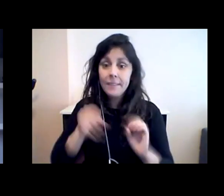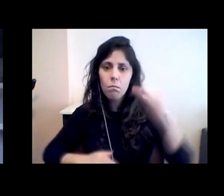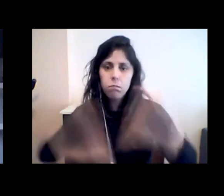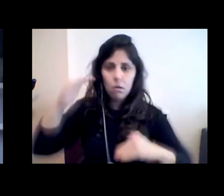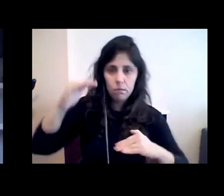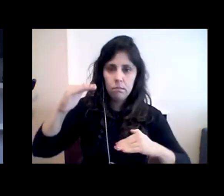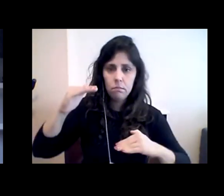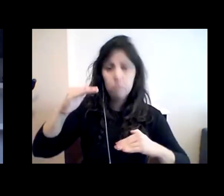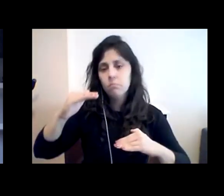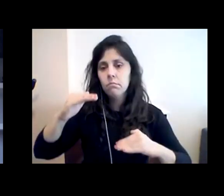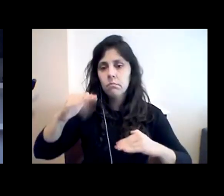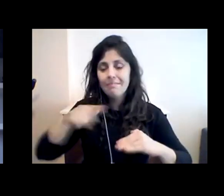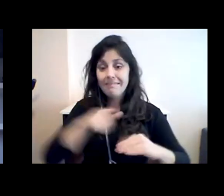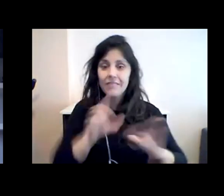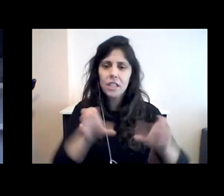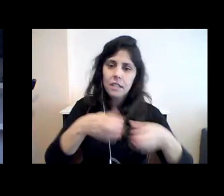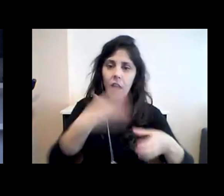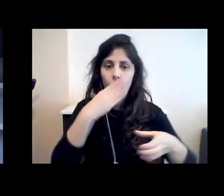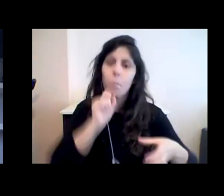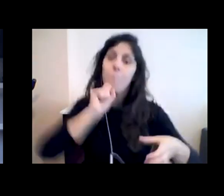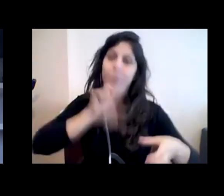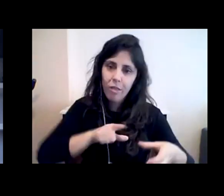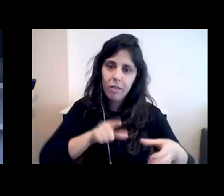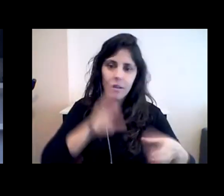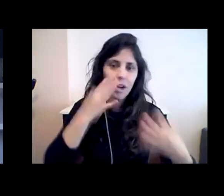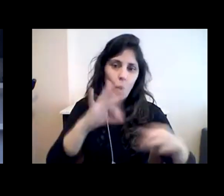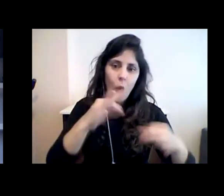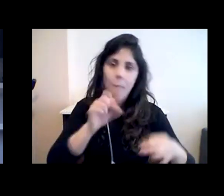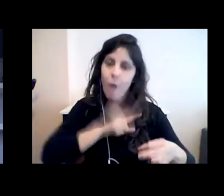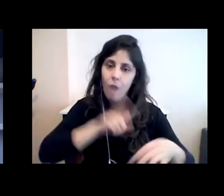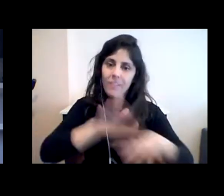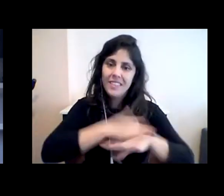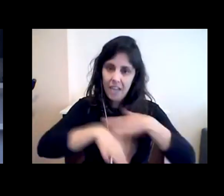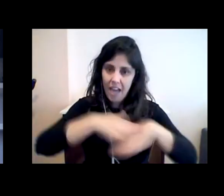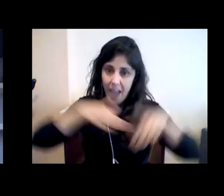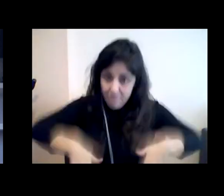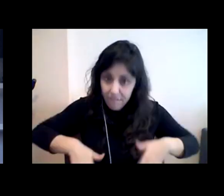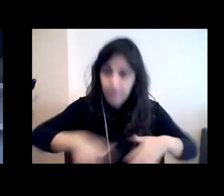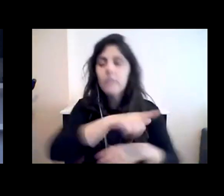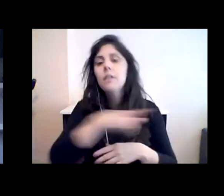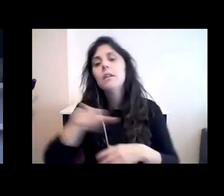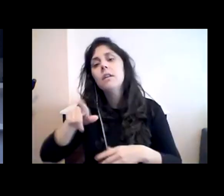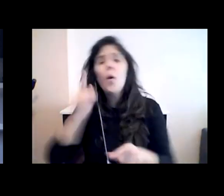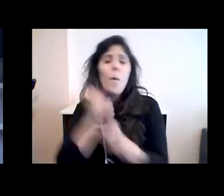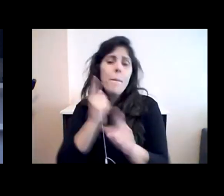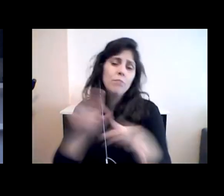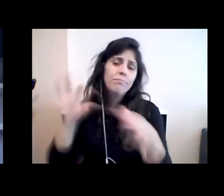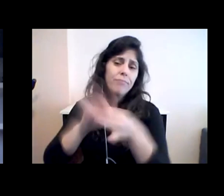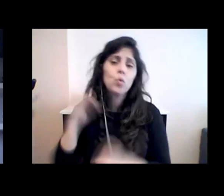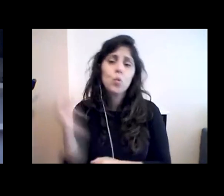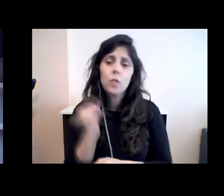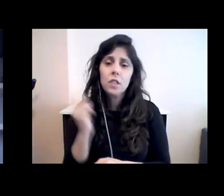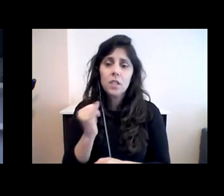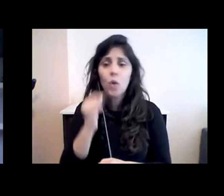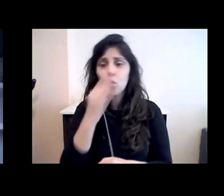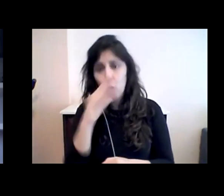em relação aos alunos que podem ou não, por exemplo, fazer greve climática. O mesmo em relação às candidaturas para a Associação de Estudantes. O que se vê por